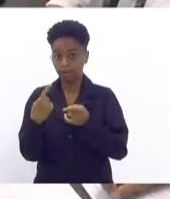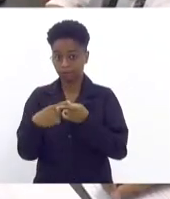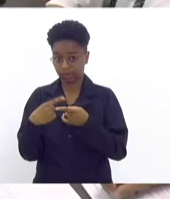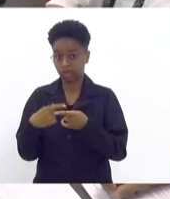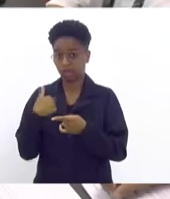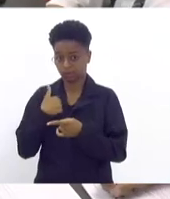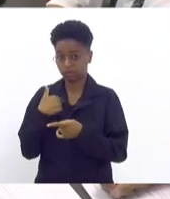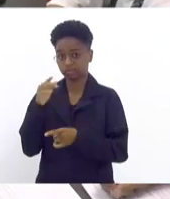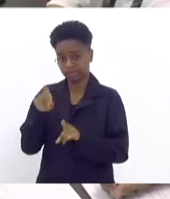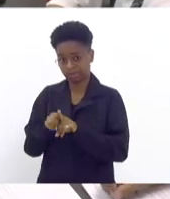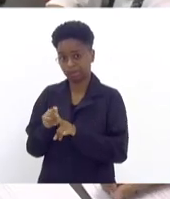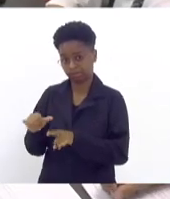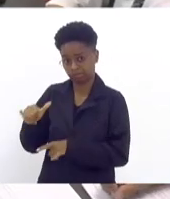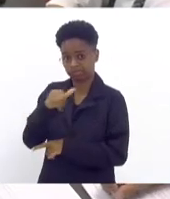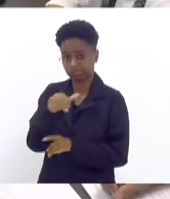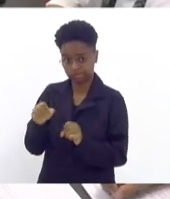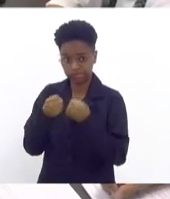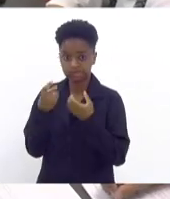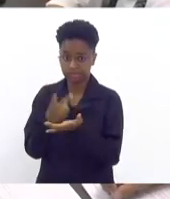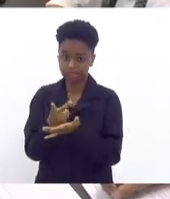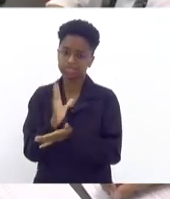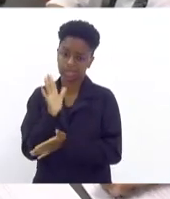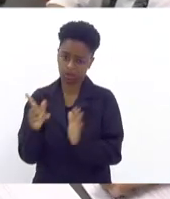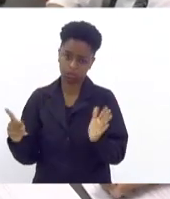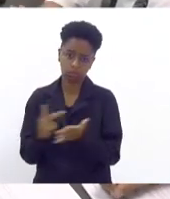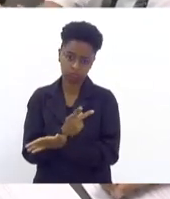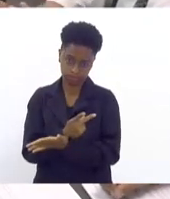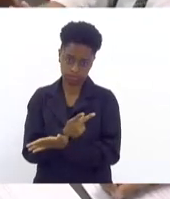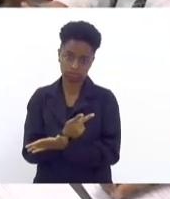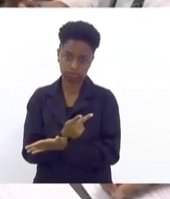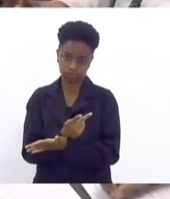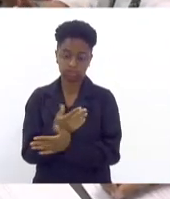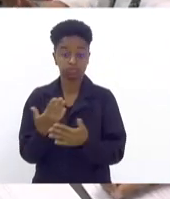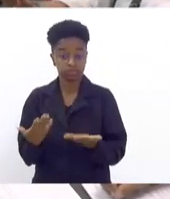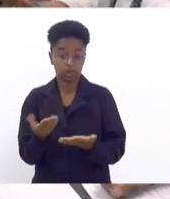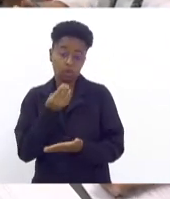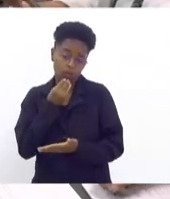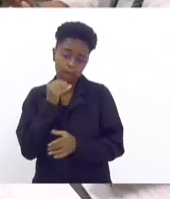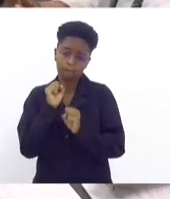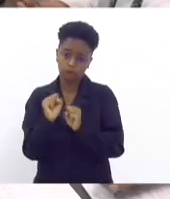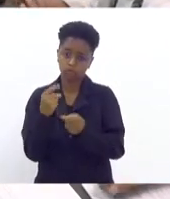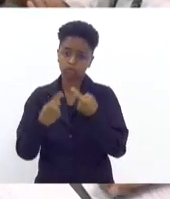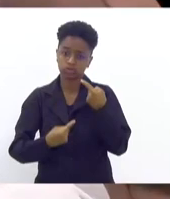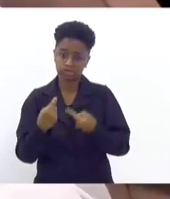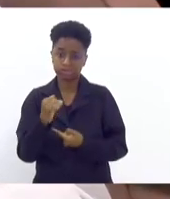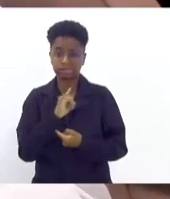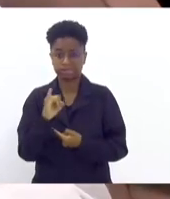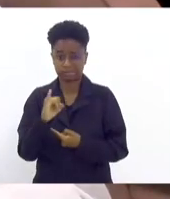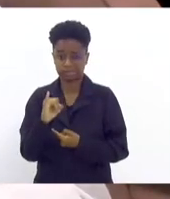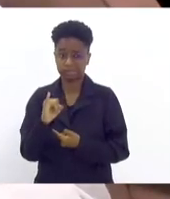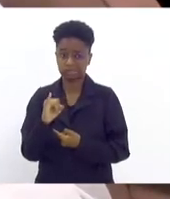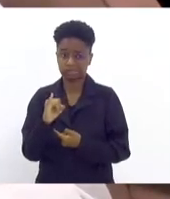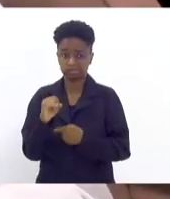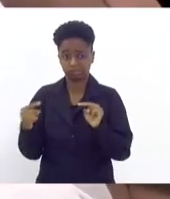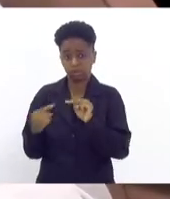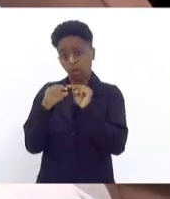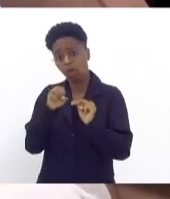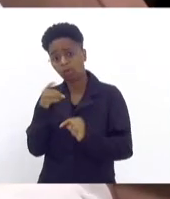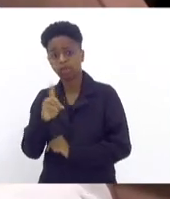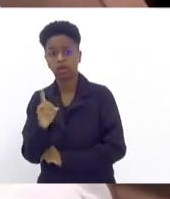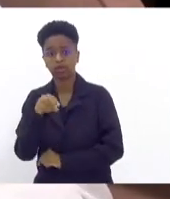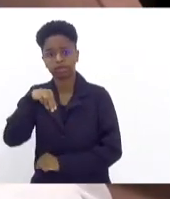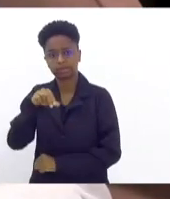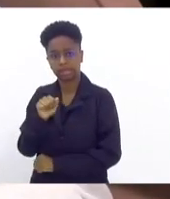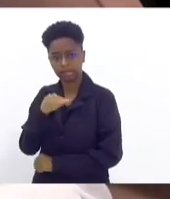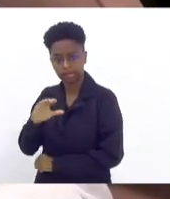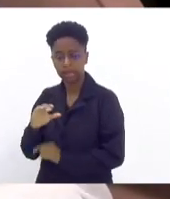consumidor, já fui vítima, pois é, vítima disso. É claro que se poderia discutir se isso é ou não atribuição da ANAC, mas eu acho que